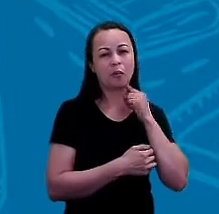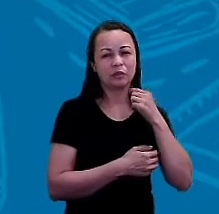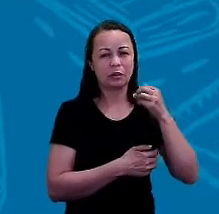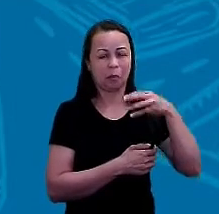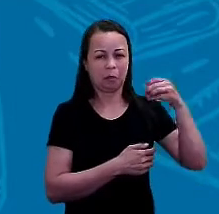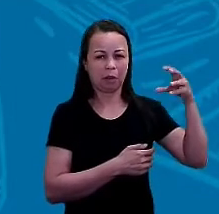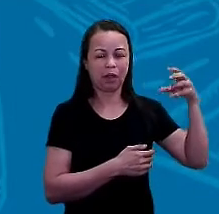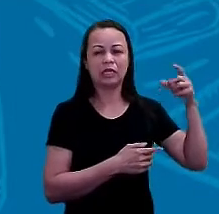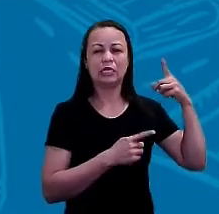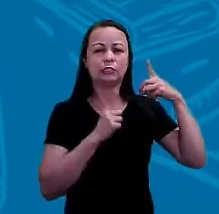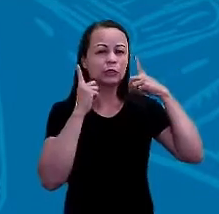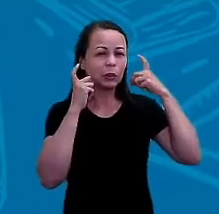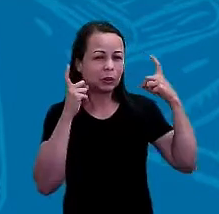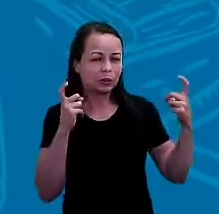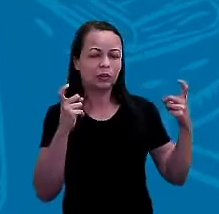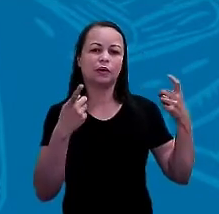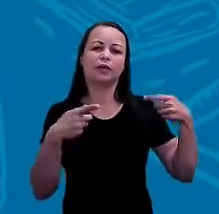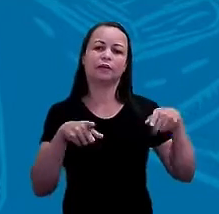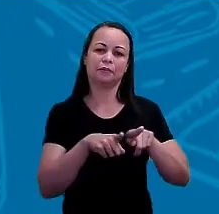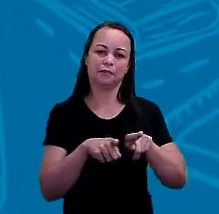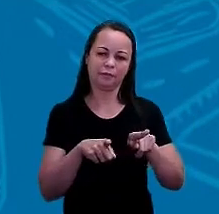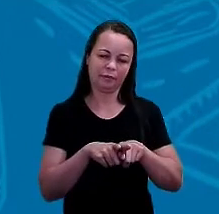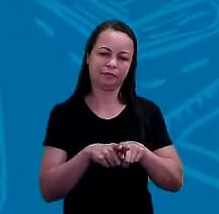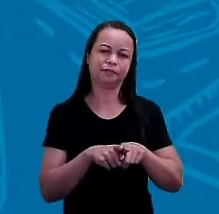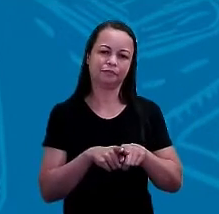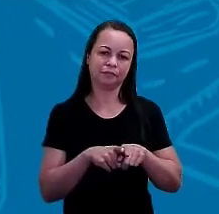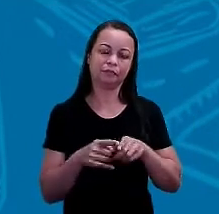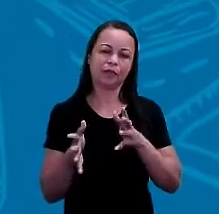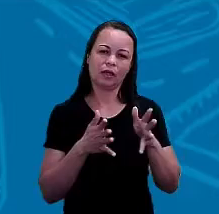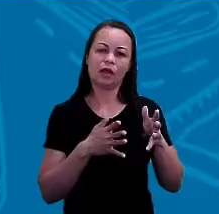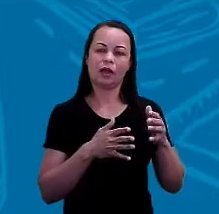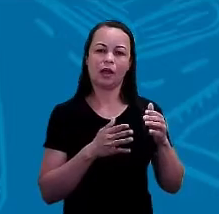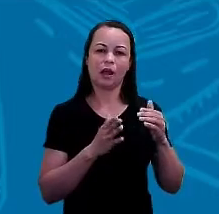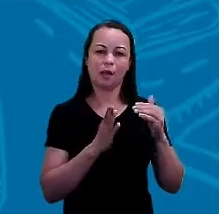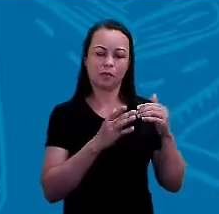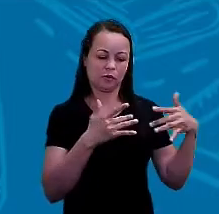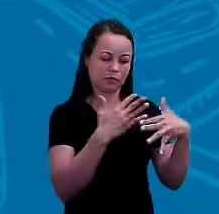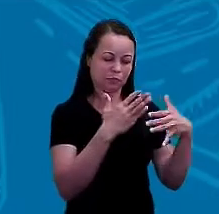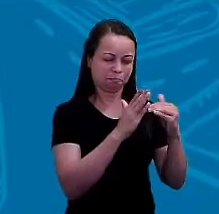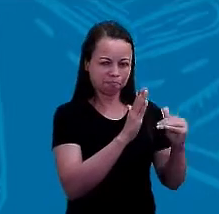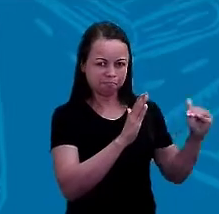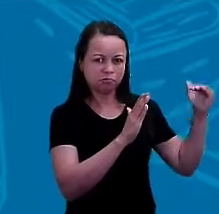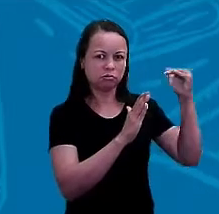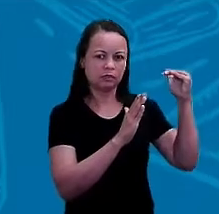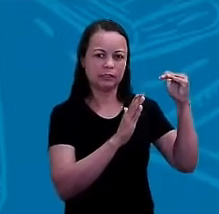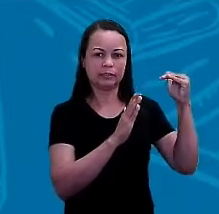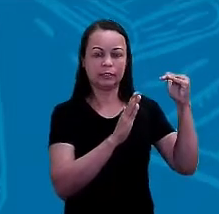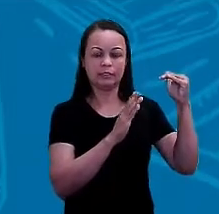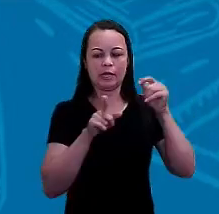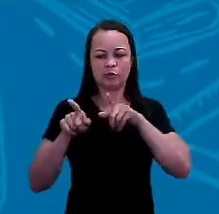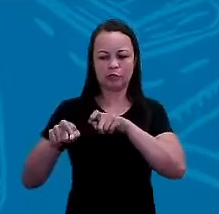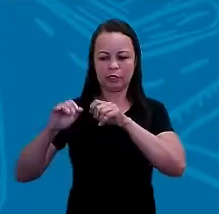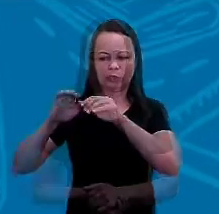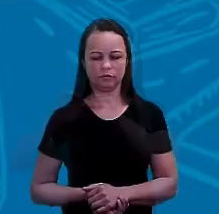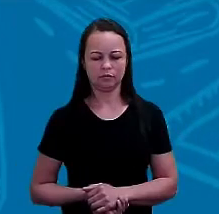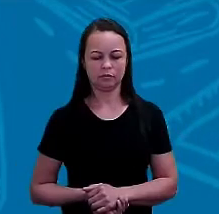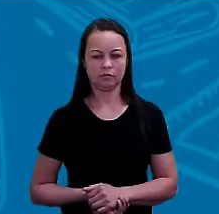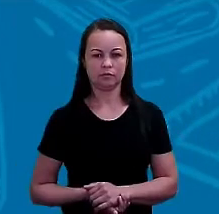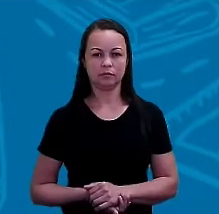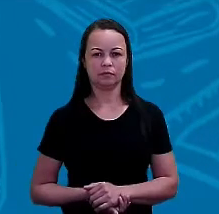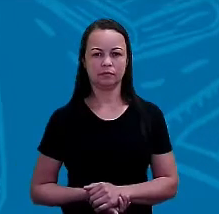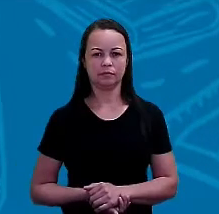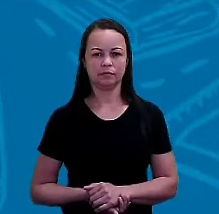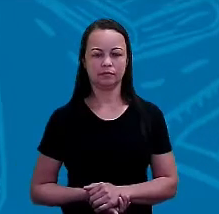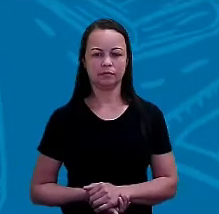ar, poluição sonora. Então, a poluição da cidade está aqui, enquanto a do campo está aqui. Olha a diferença.